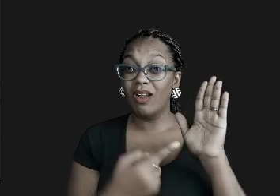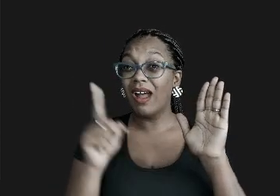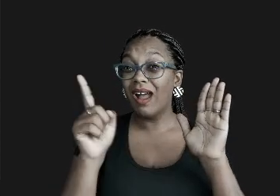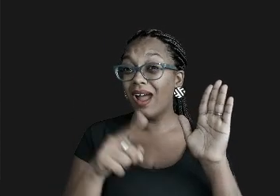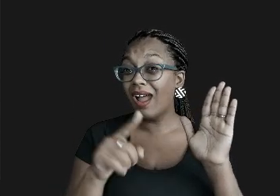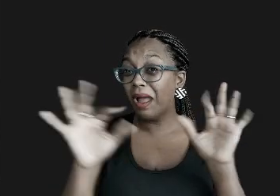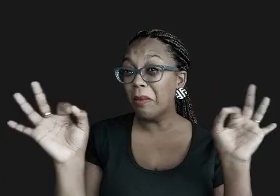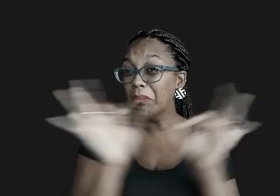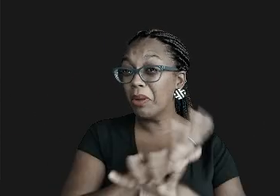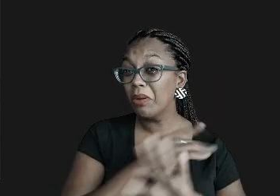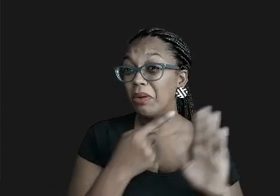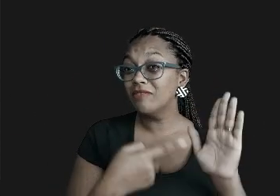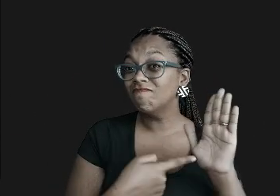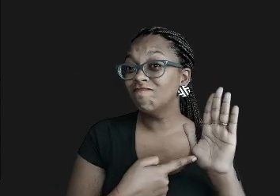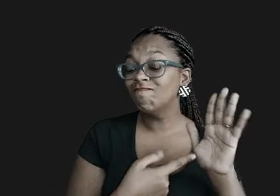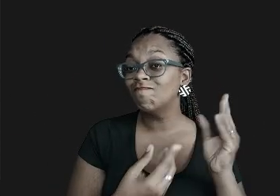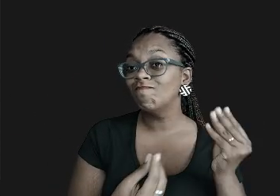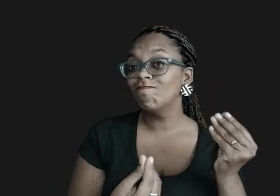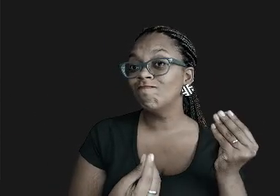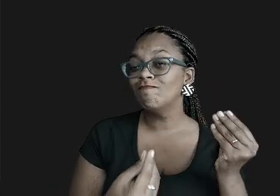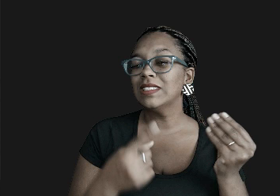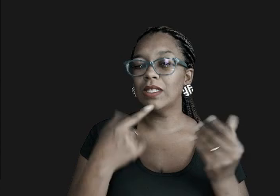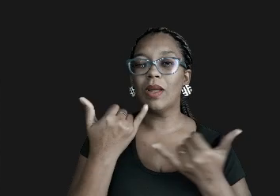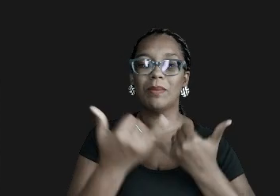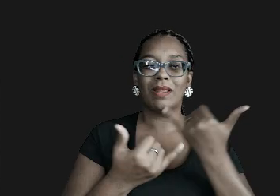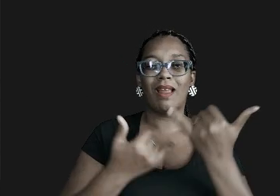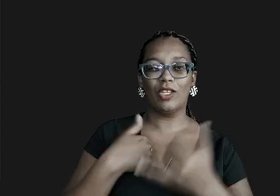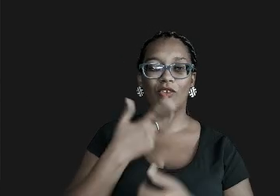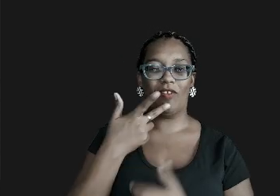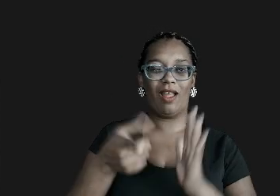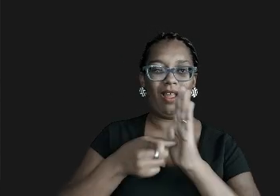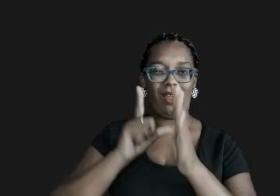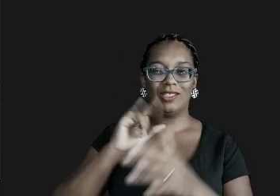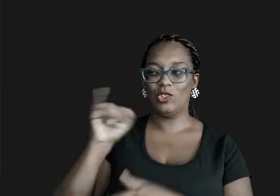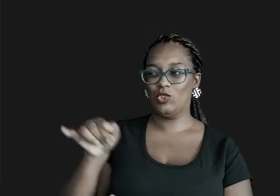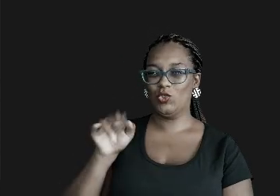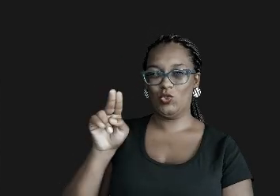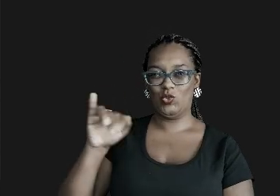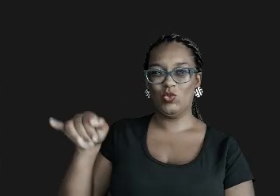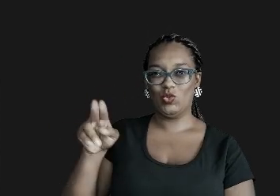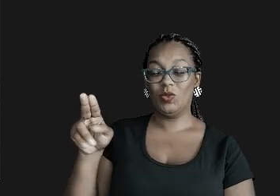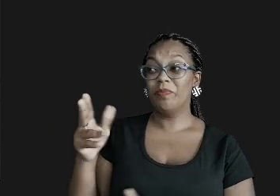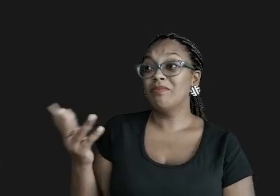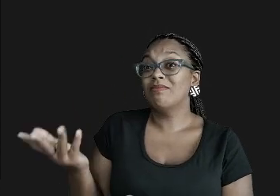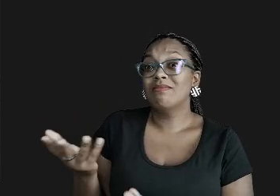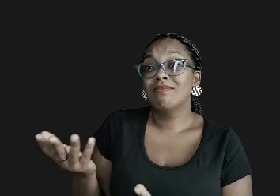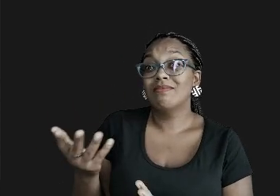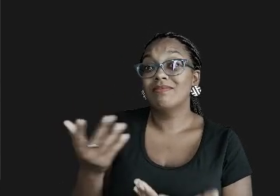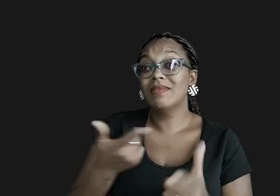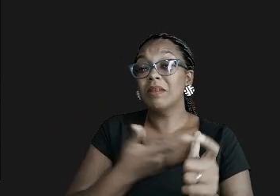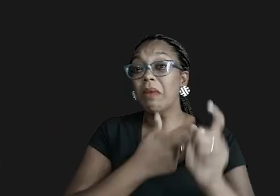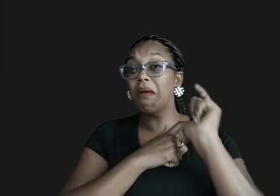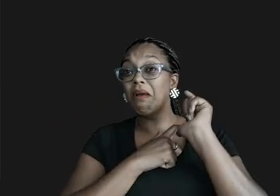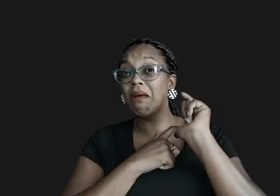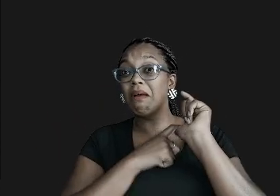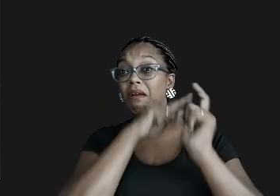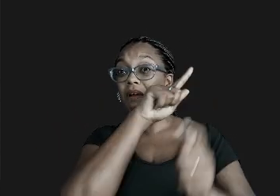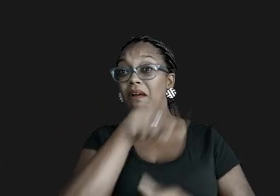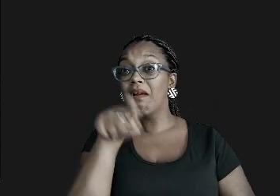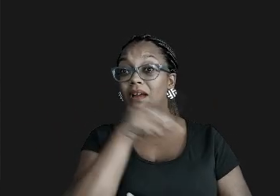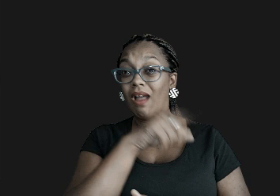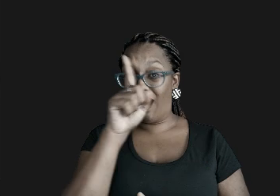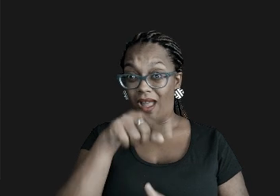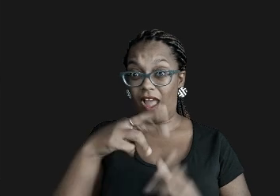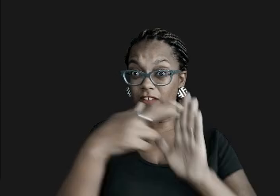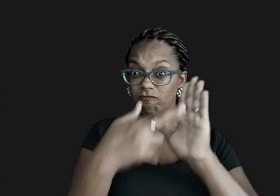é um fim em si mesmo né então assim a brincadeira que eu citei aqui no caso da Juju é que assim eventualmente a inabilitação seria realmente